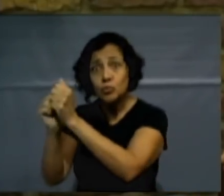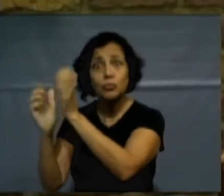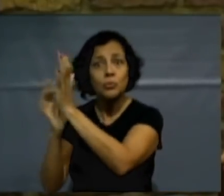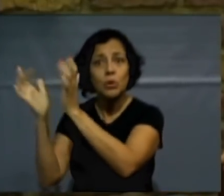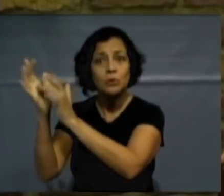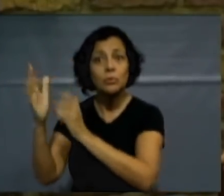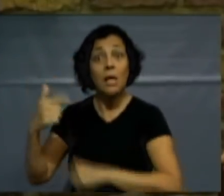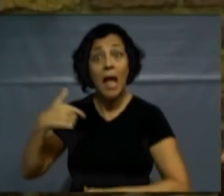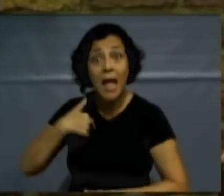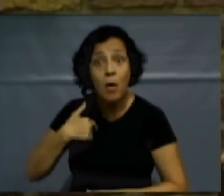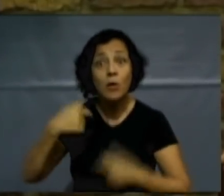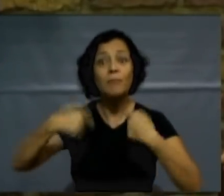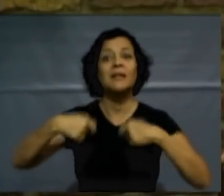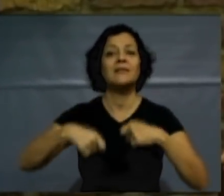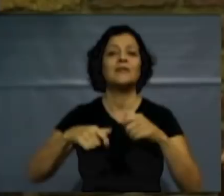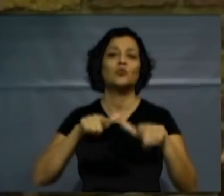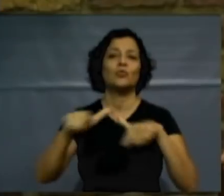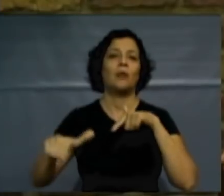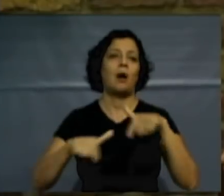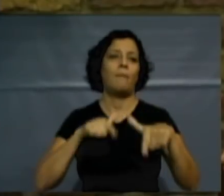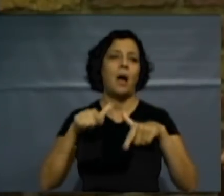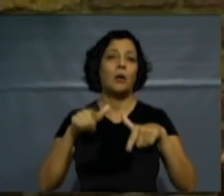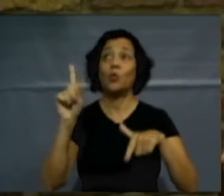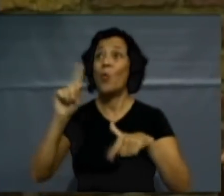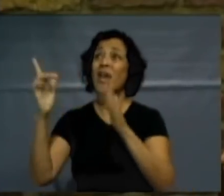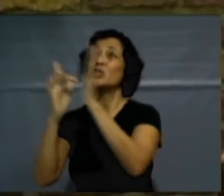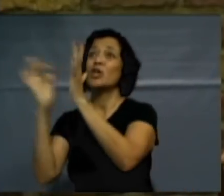É a gente que precisa do trabalho.